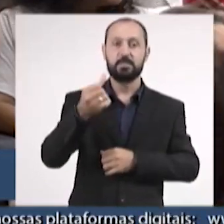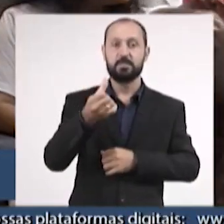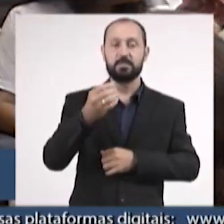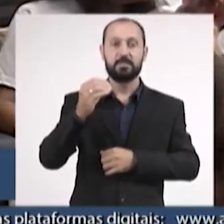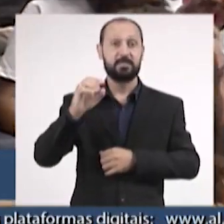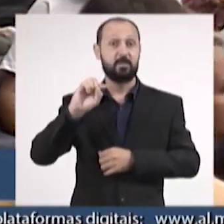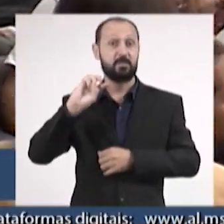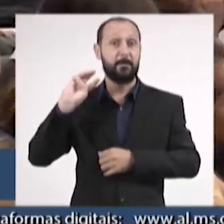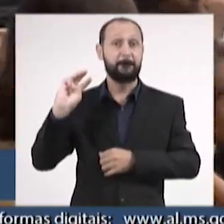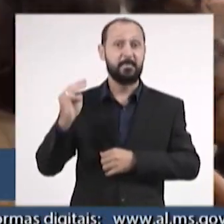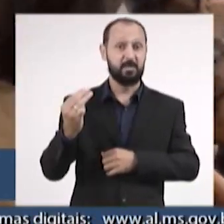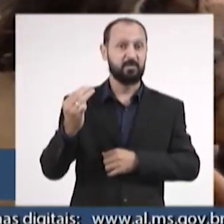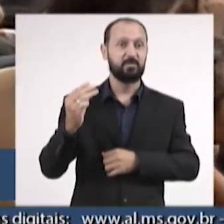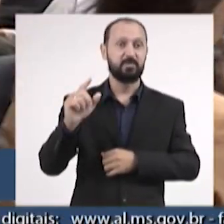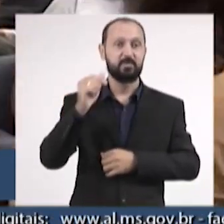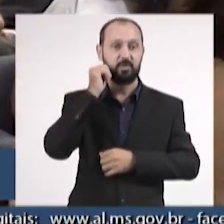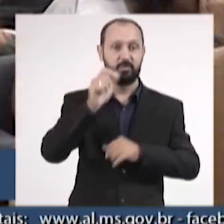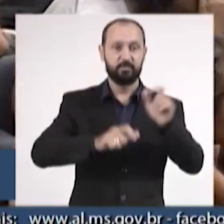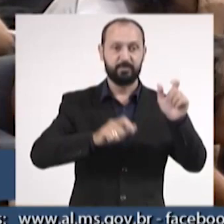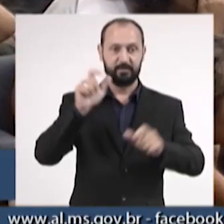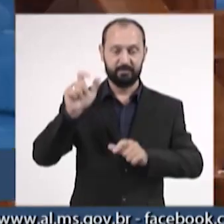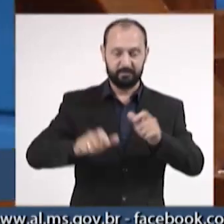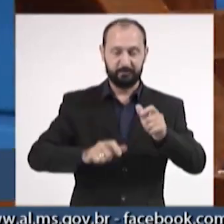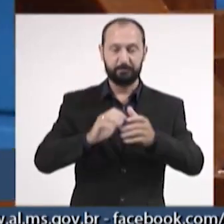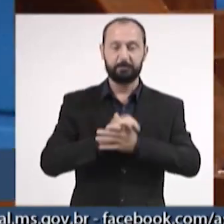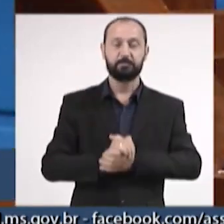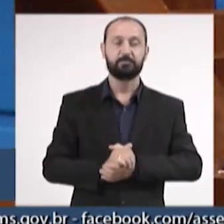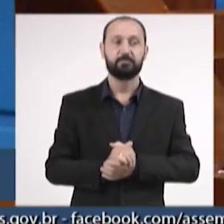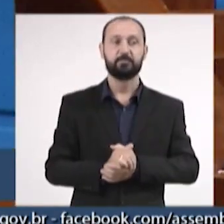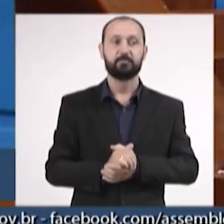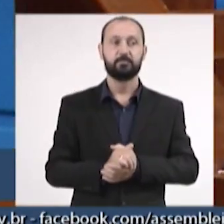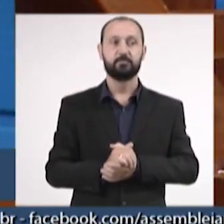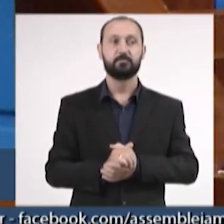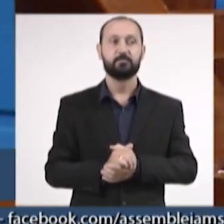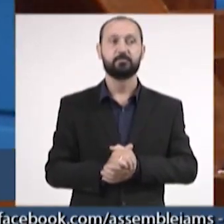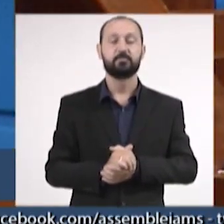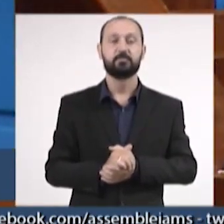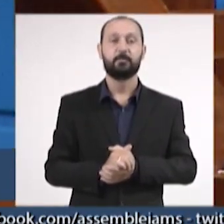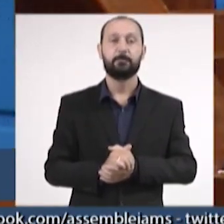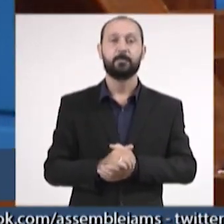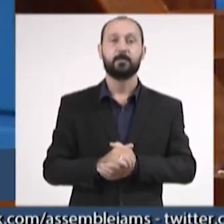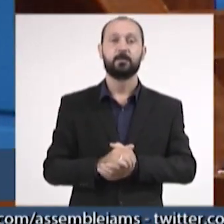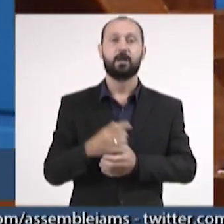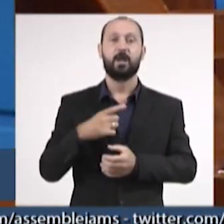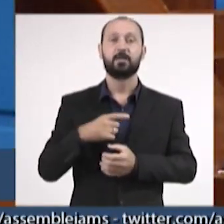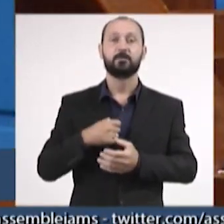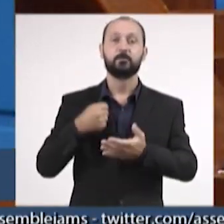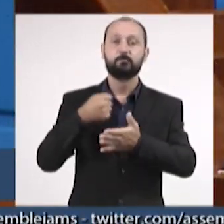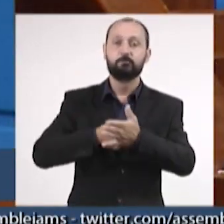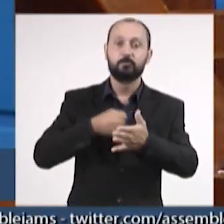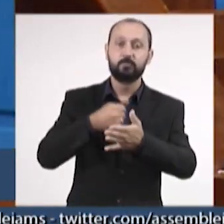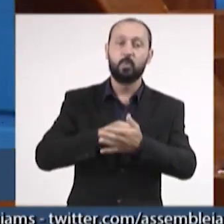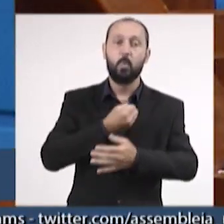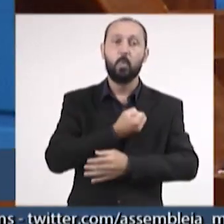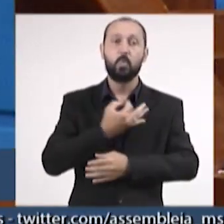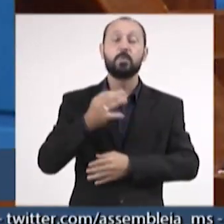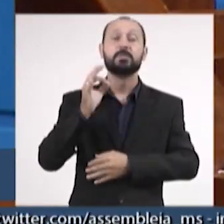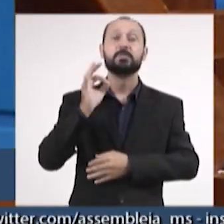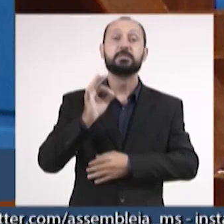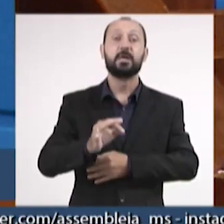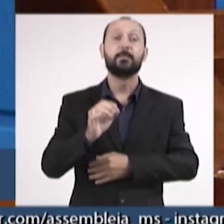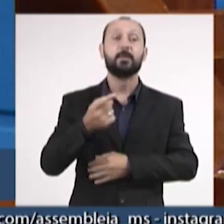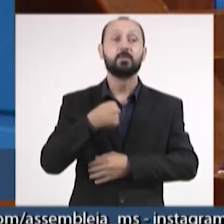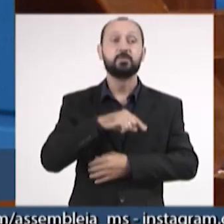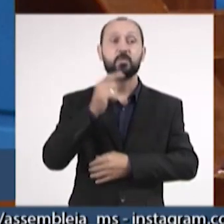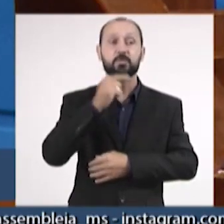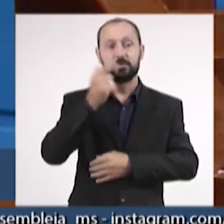18,600 milhões de mulheres. Nós fazemos questão de colocar o número exato para que